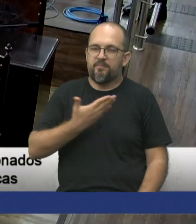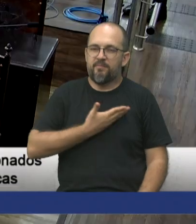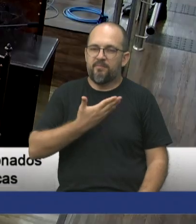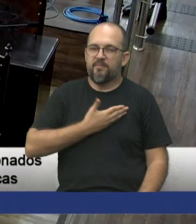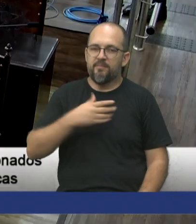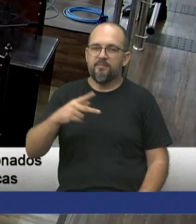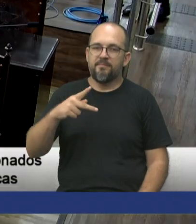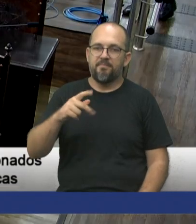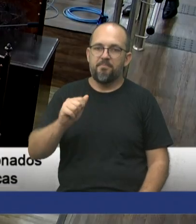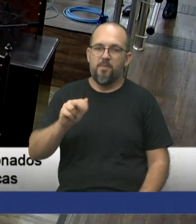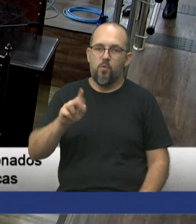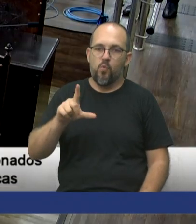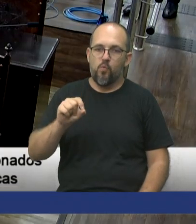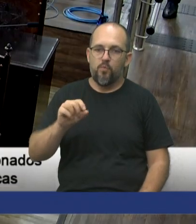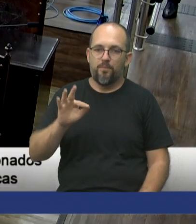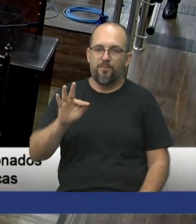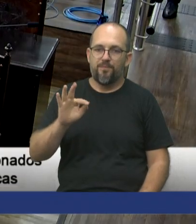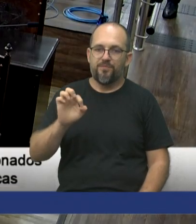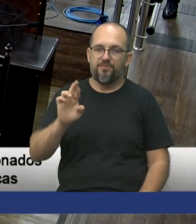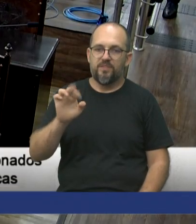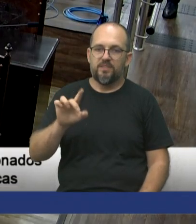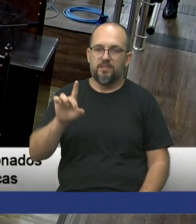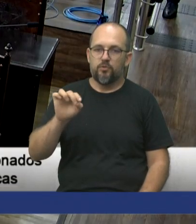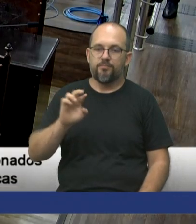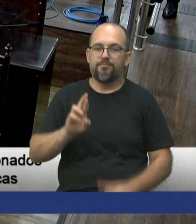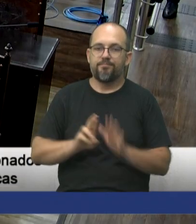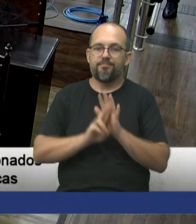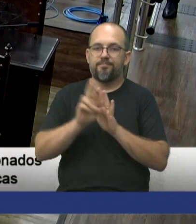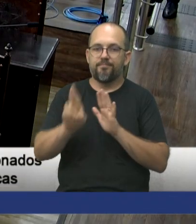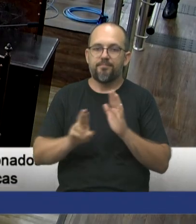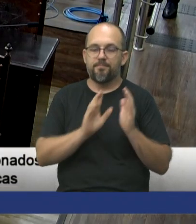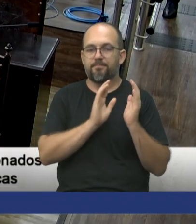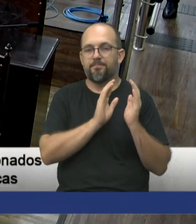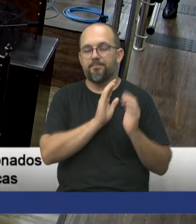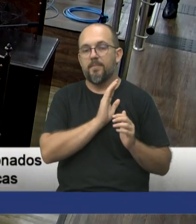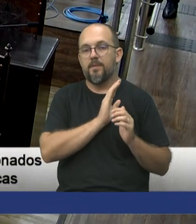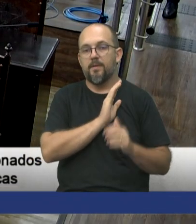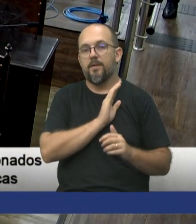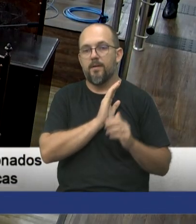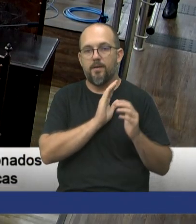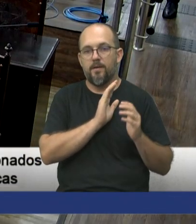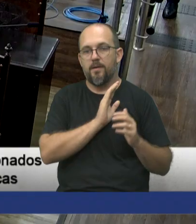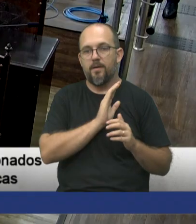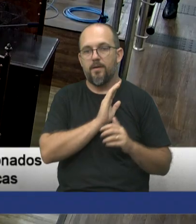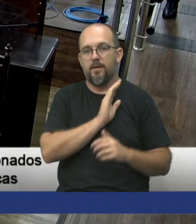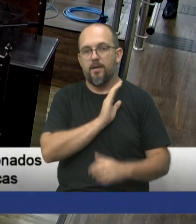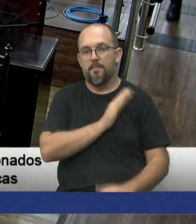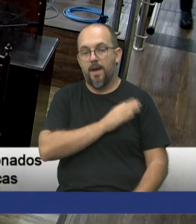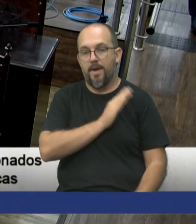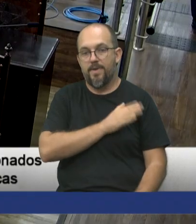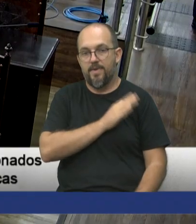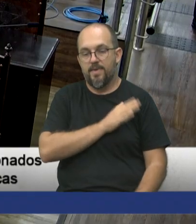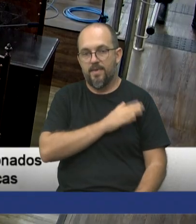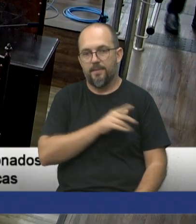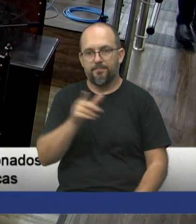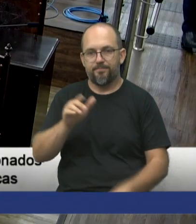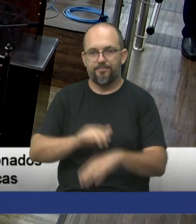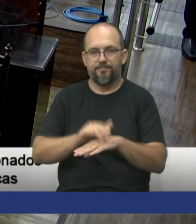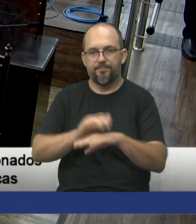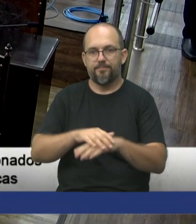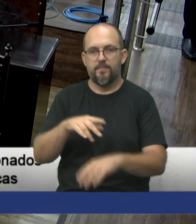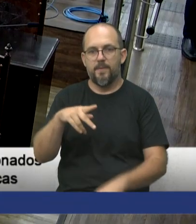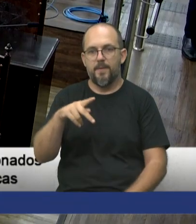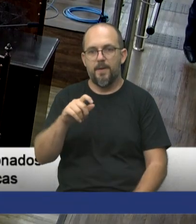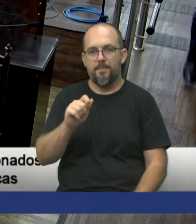Correia Pinto, que vem representando a AMAI, né, que se registre a revolução que o Paulinho, junto